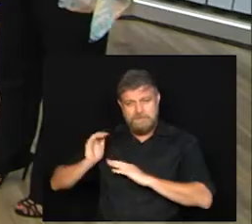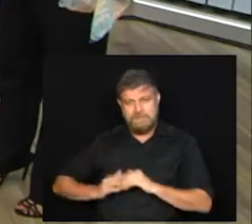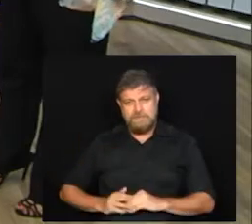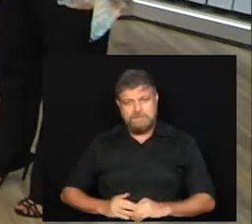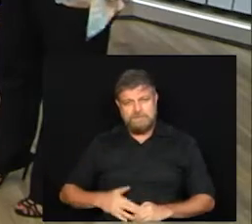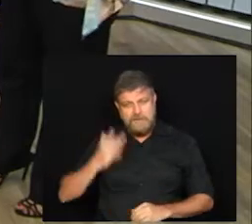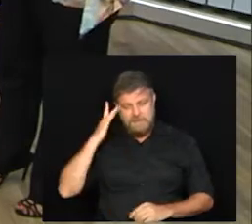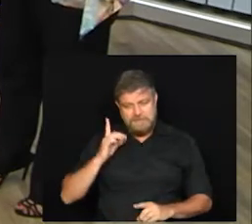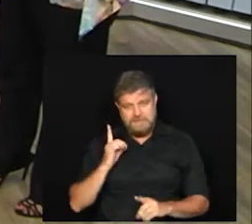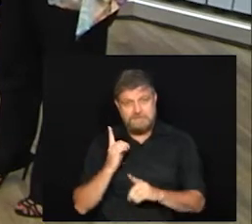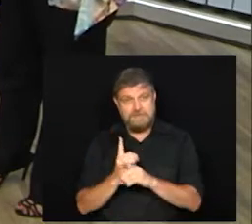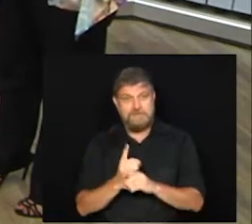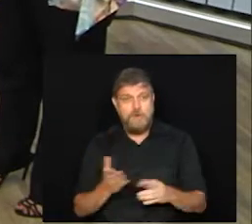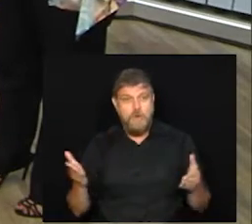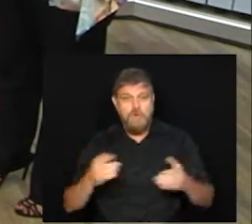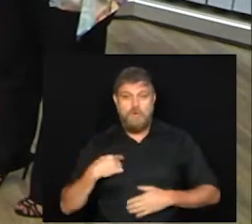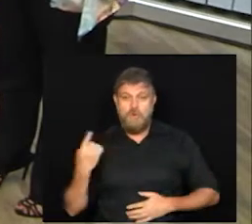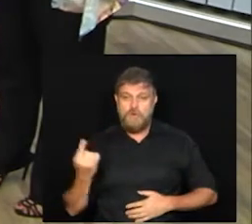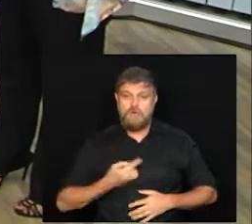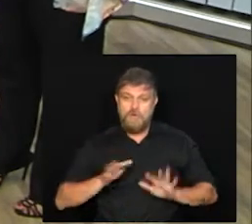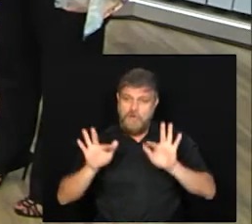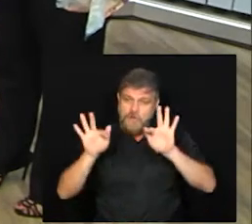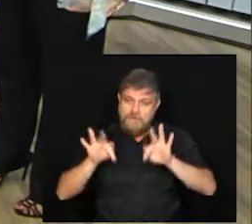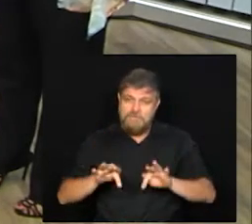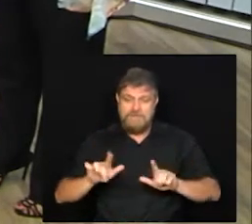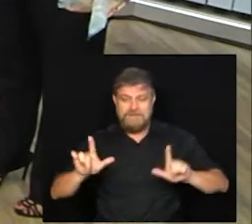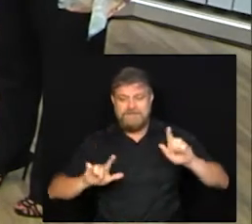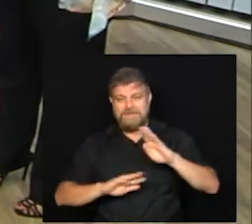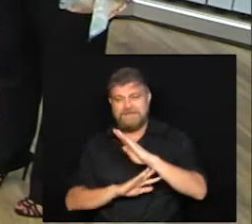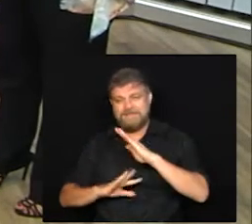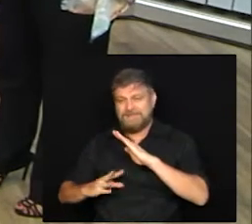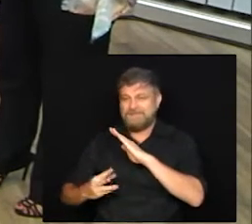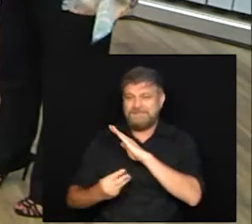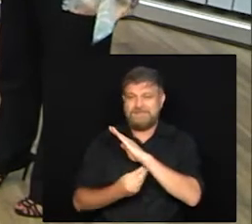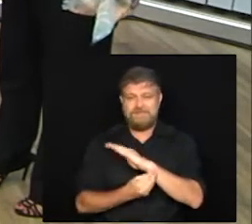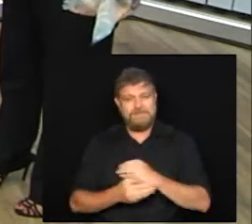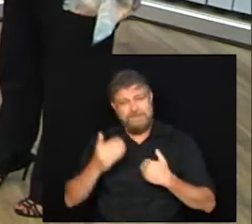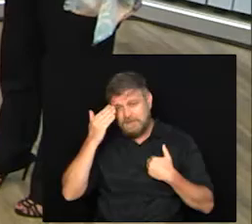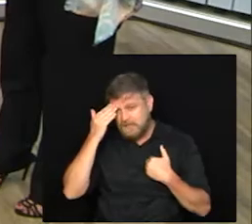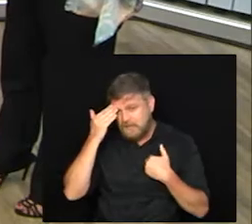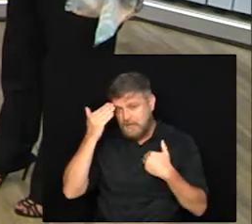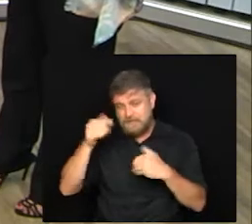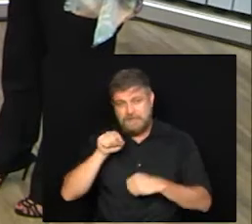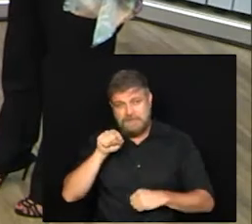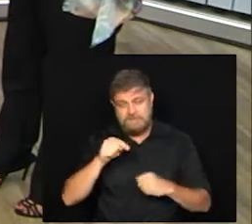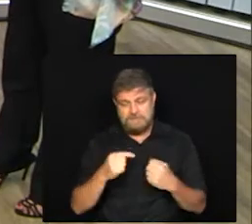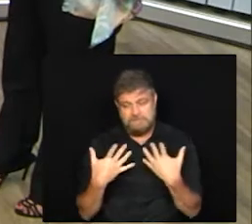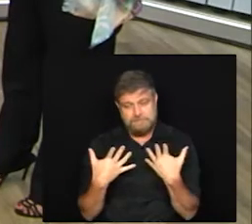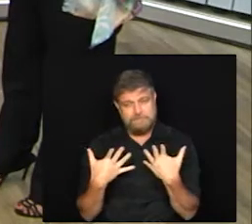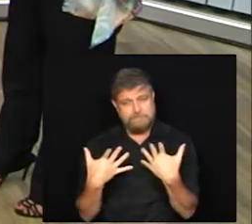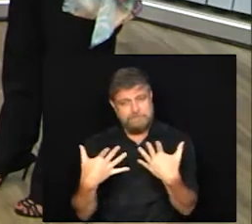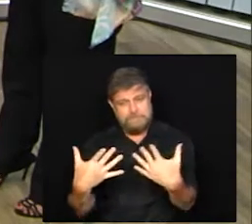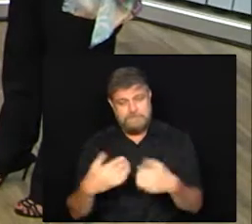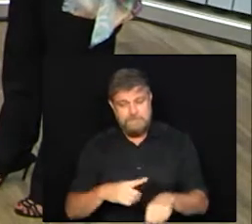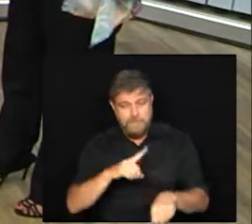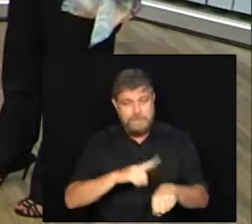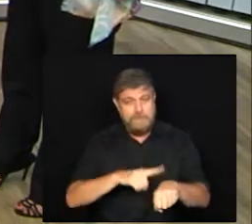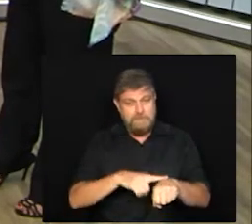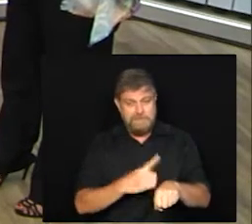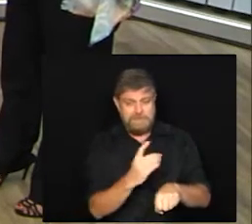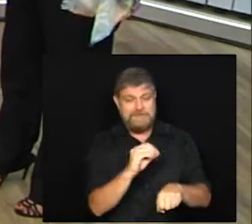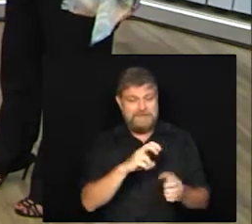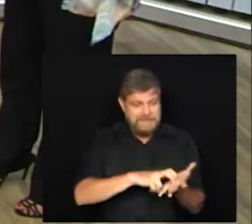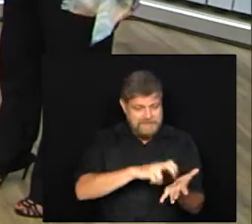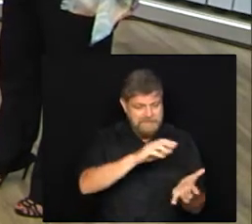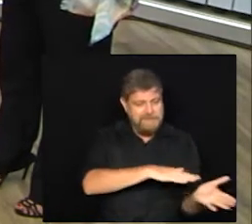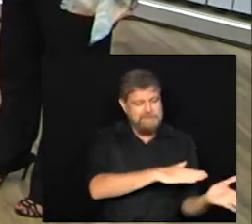E hoje nós encerramos juntos esta edição do Câmara Total. Agradeço você aí de casa que está nos acompanhando desde as 10